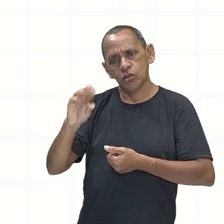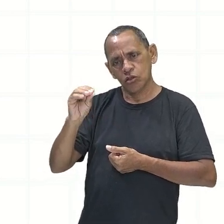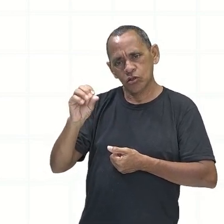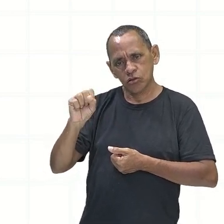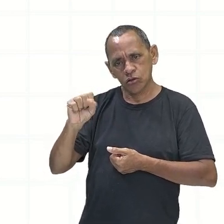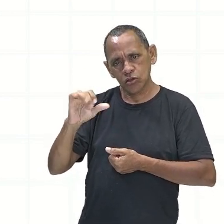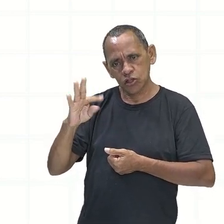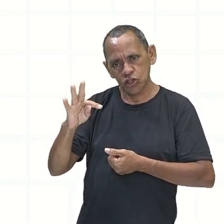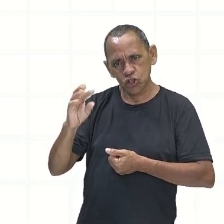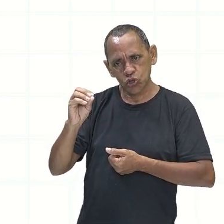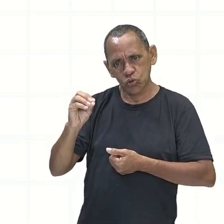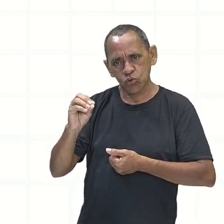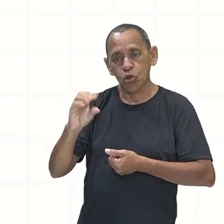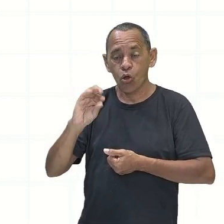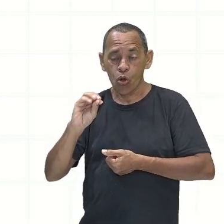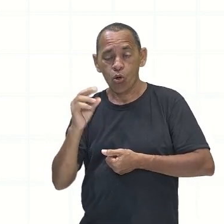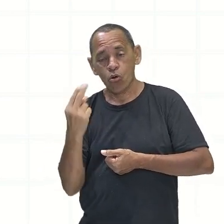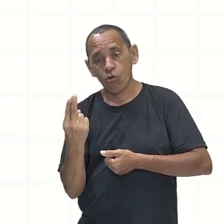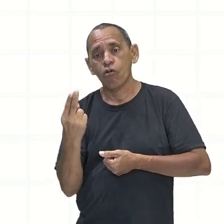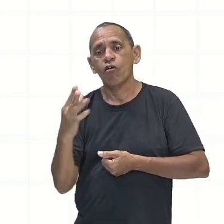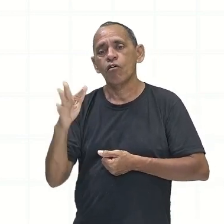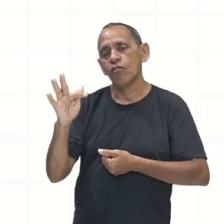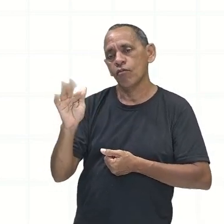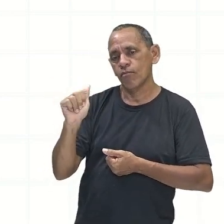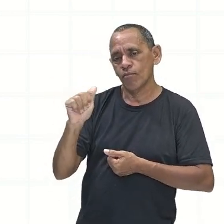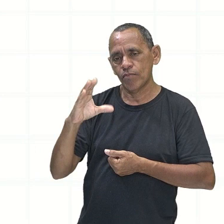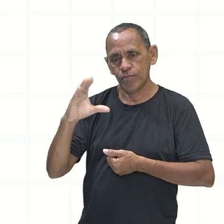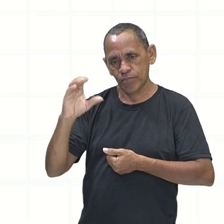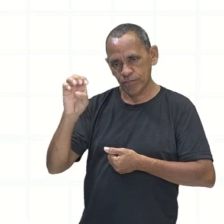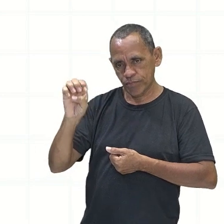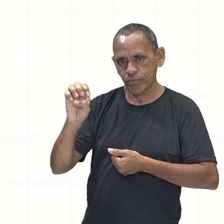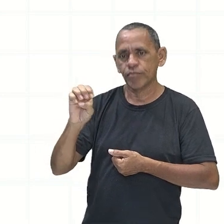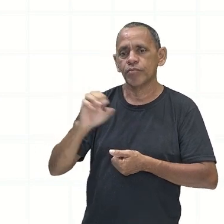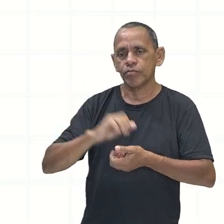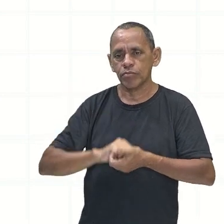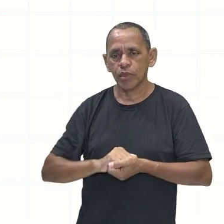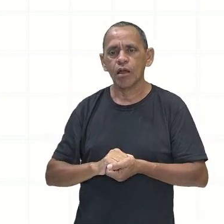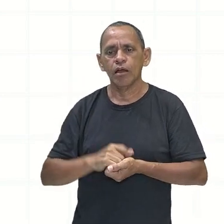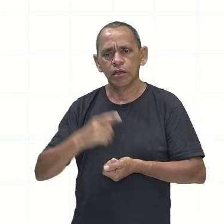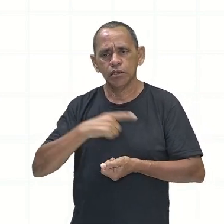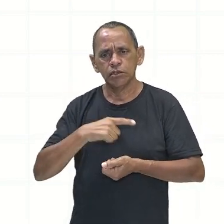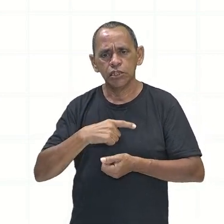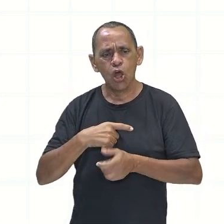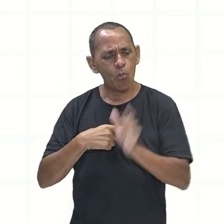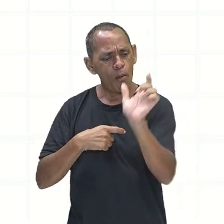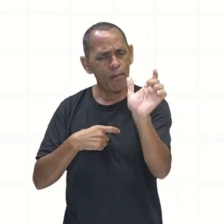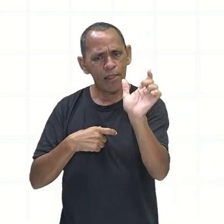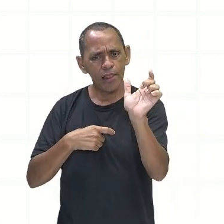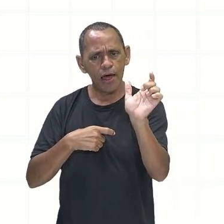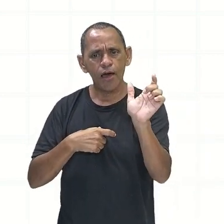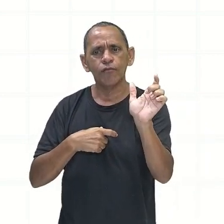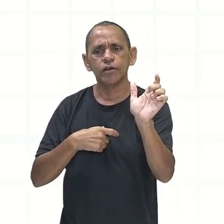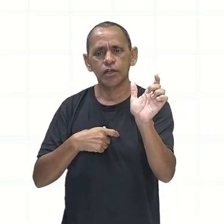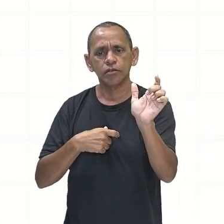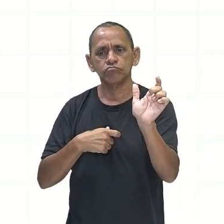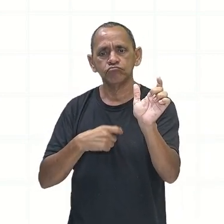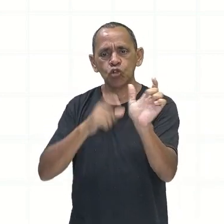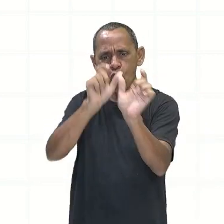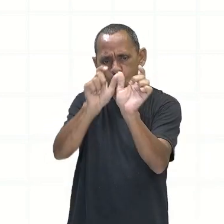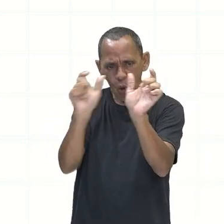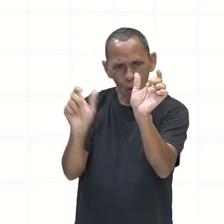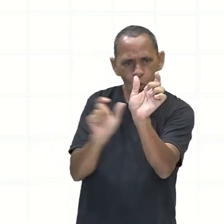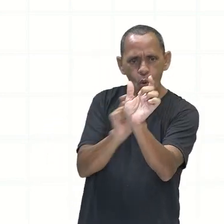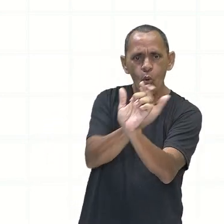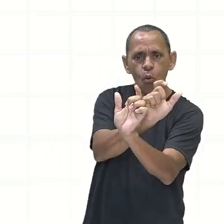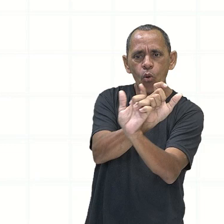Então, eu estou utilizando aqui duas palavras, como sinônimos da palavra cara, Por quê? Porque o contexto